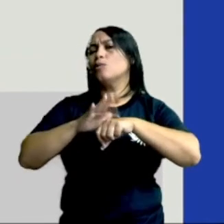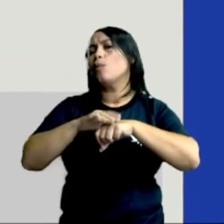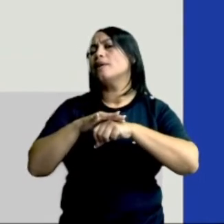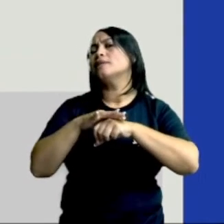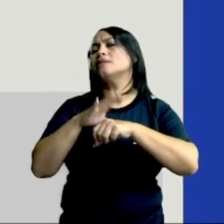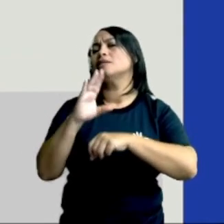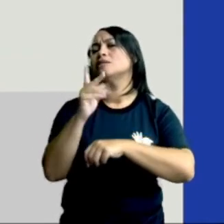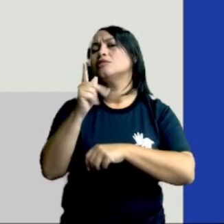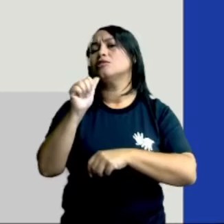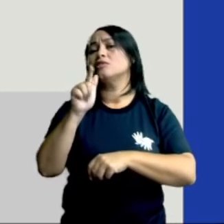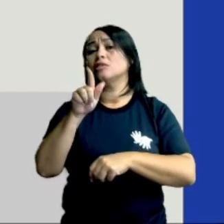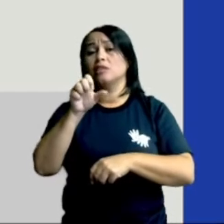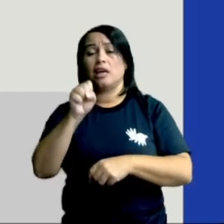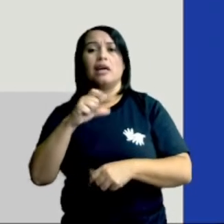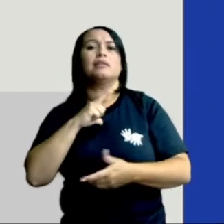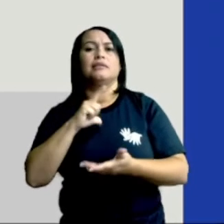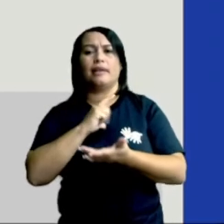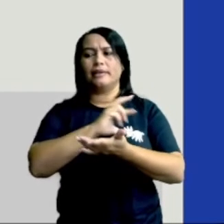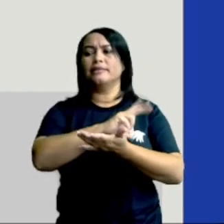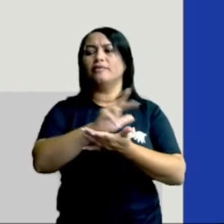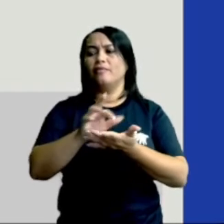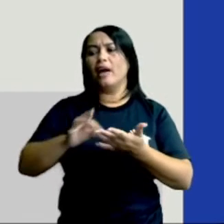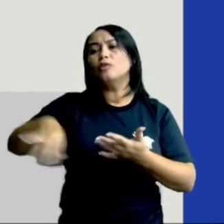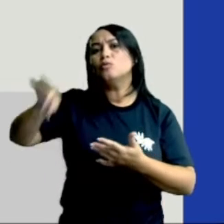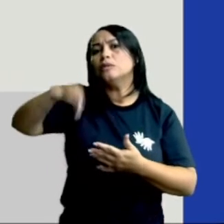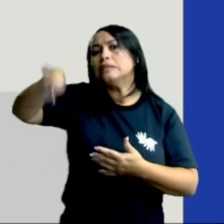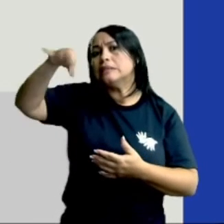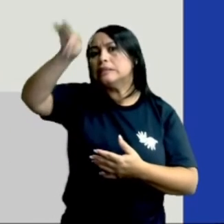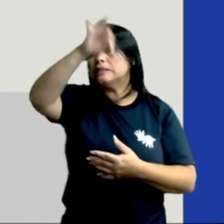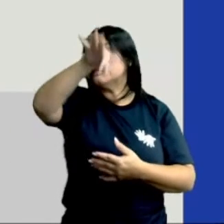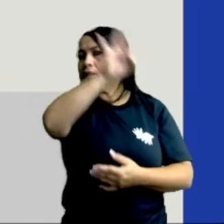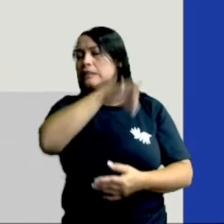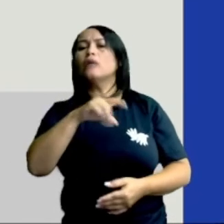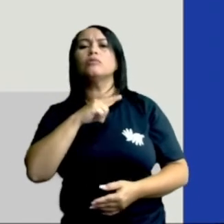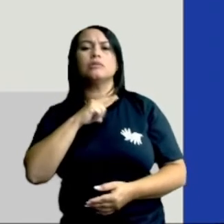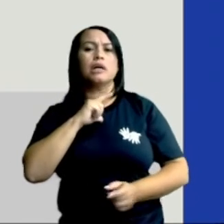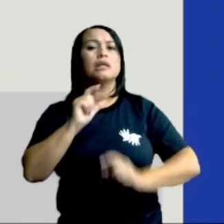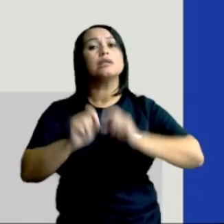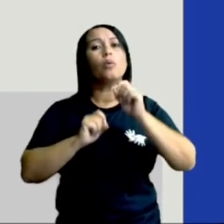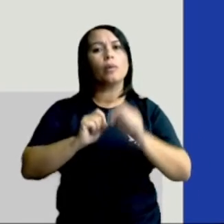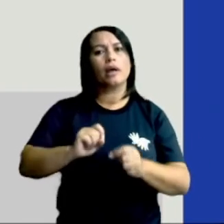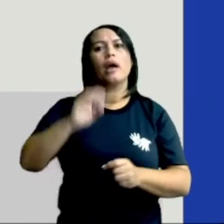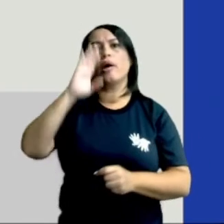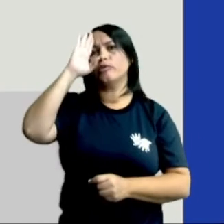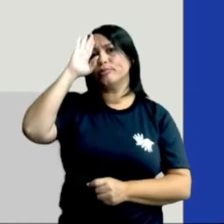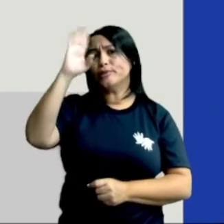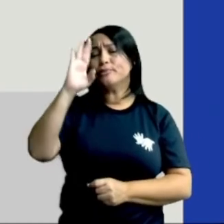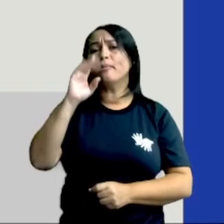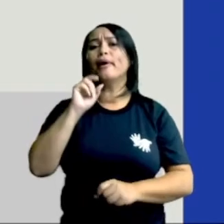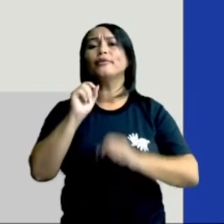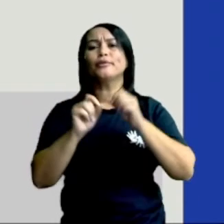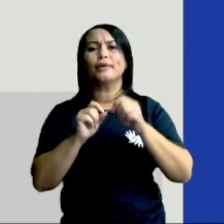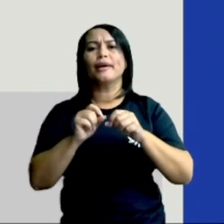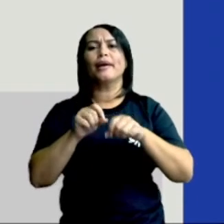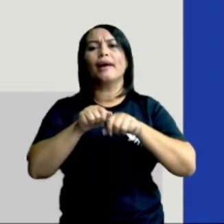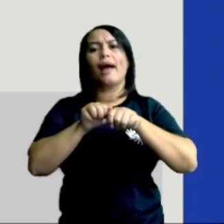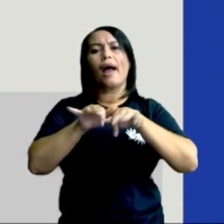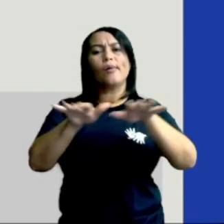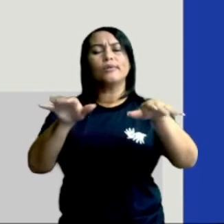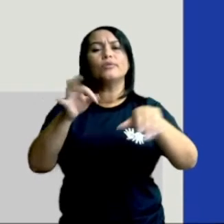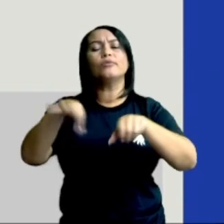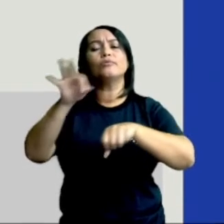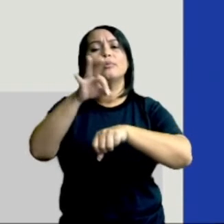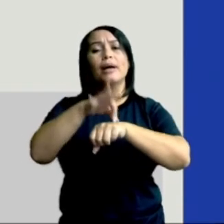de Chagas? Bem, diversos insetos são considerados como vetores para essa doença. Então,